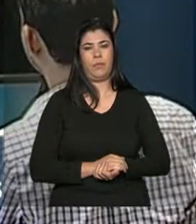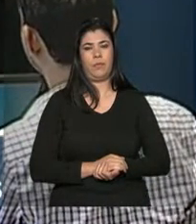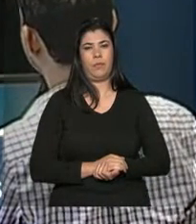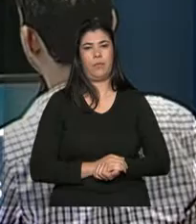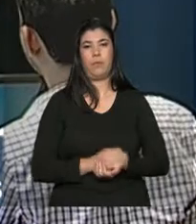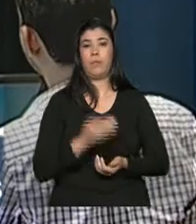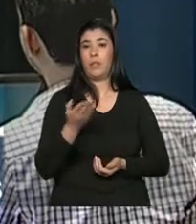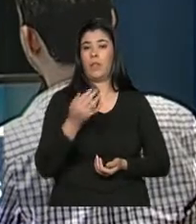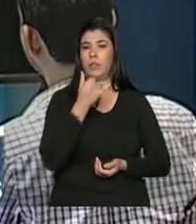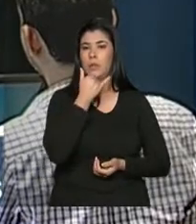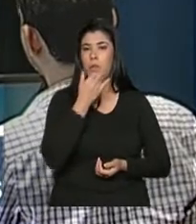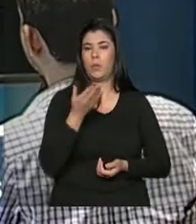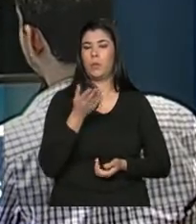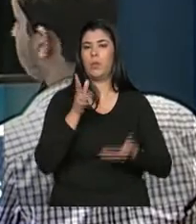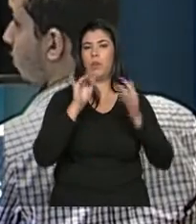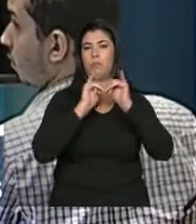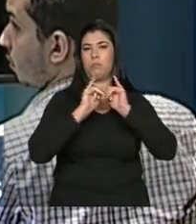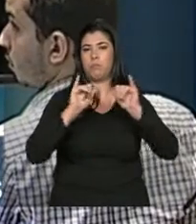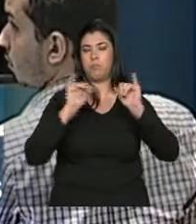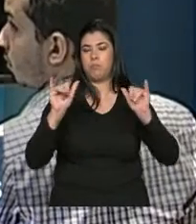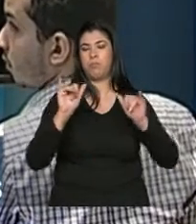Verdade,